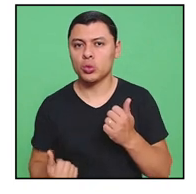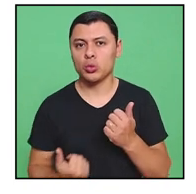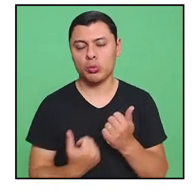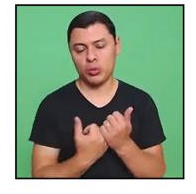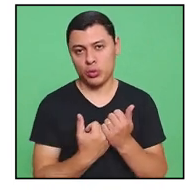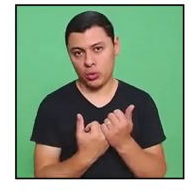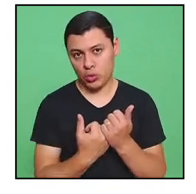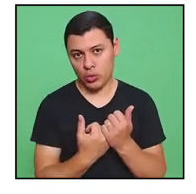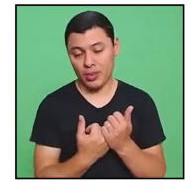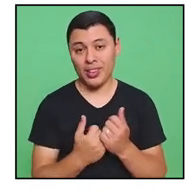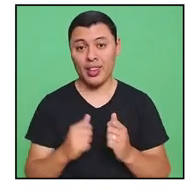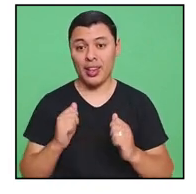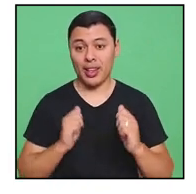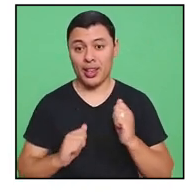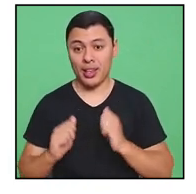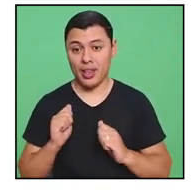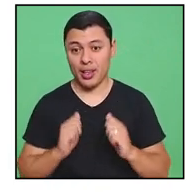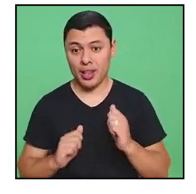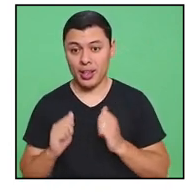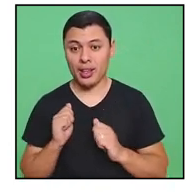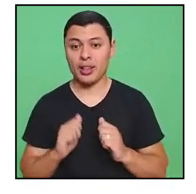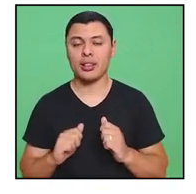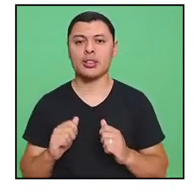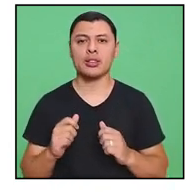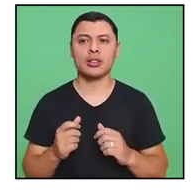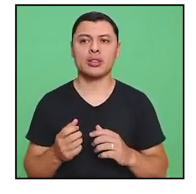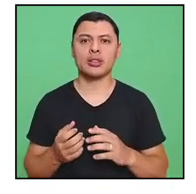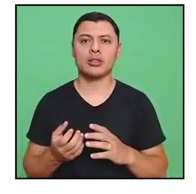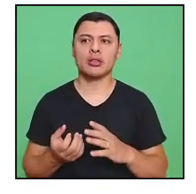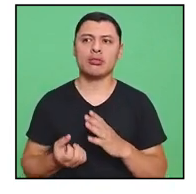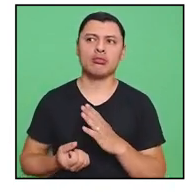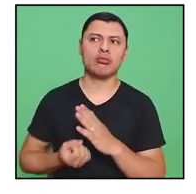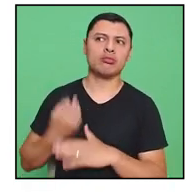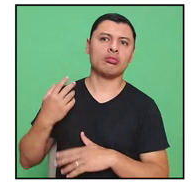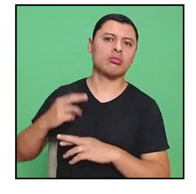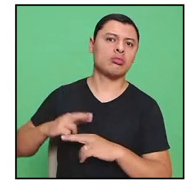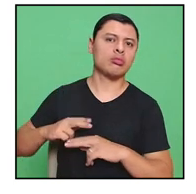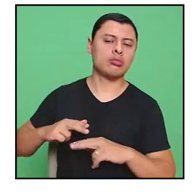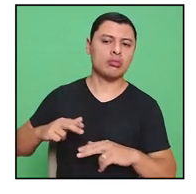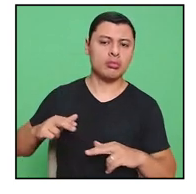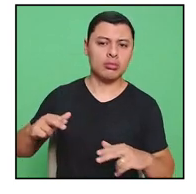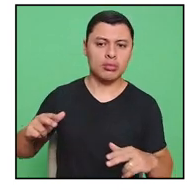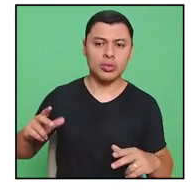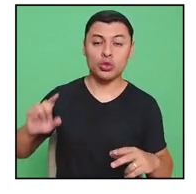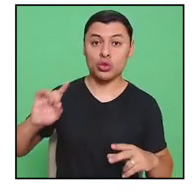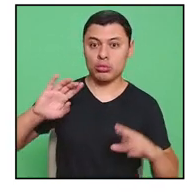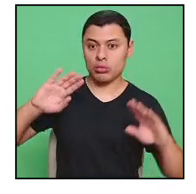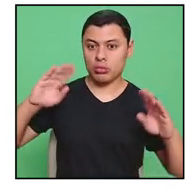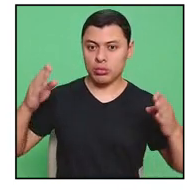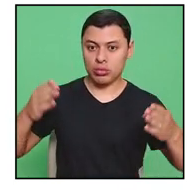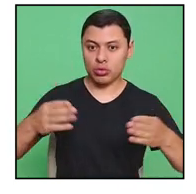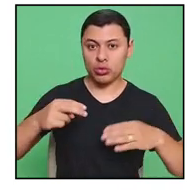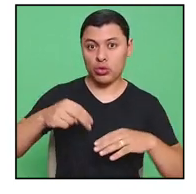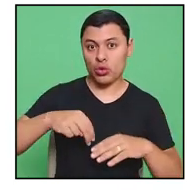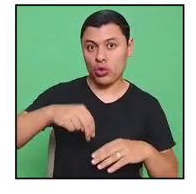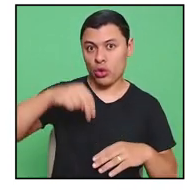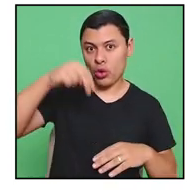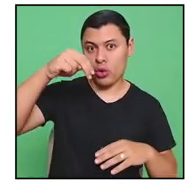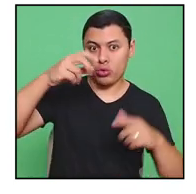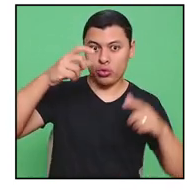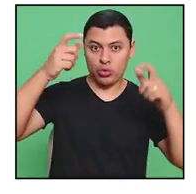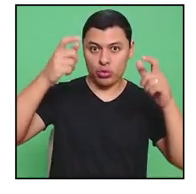artistas com origens diversas e não só baseados no norte local